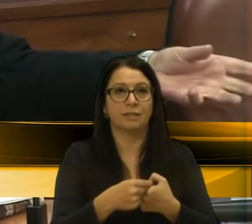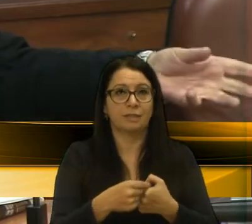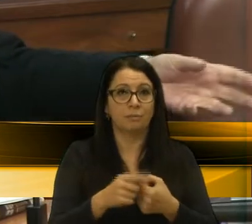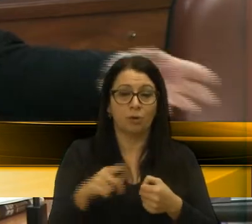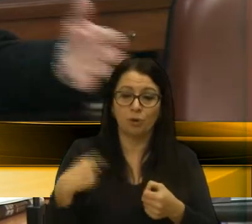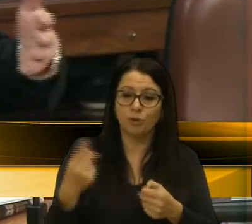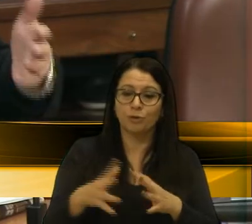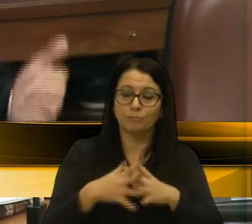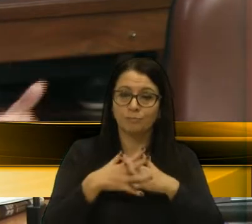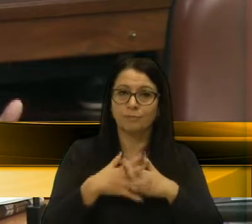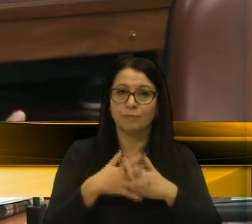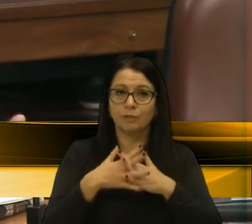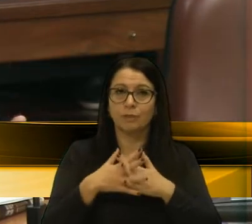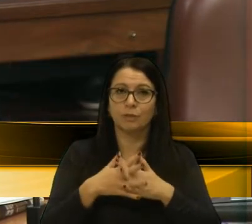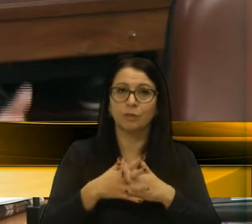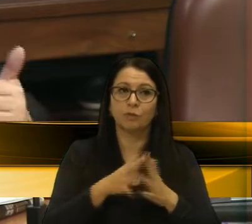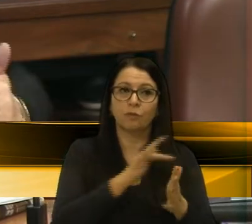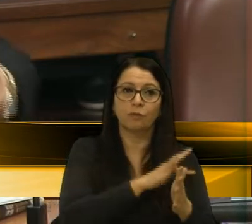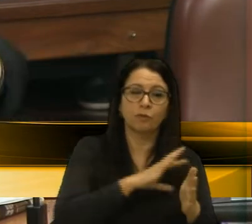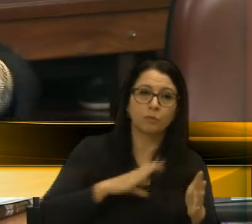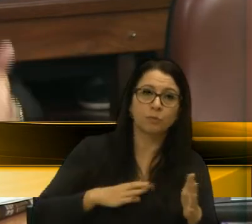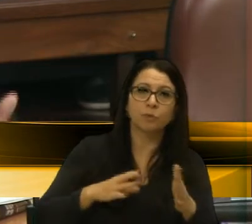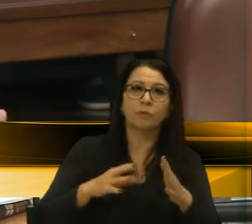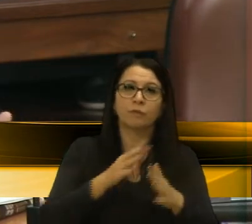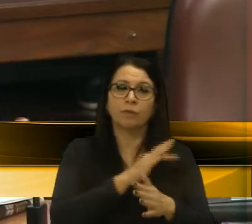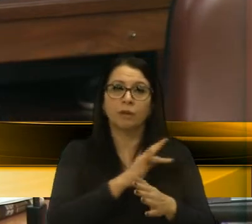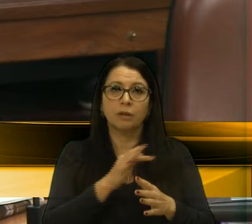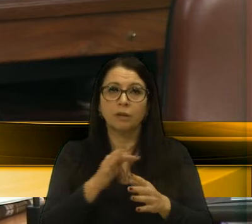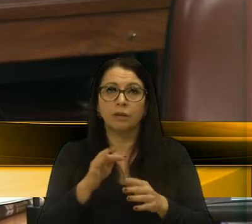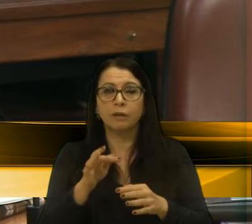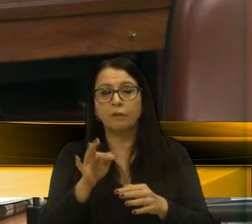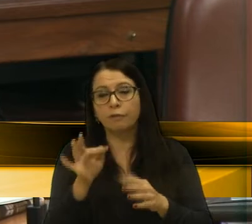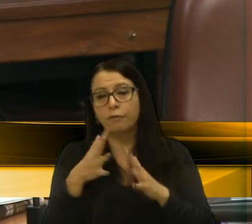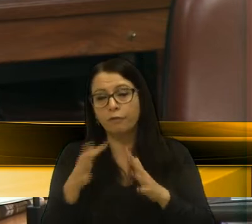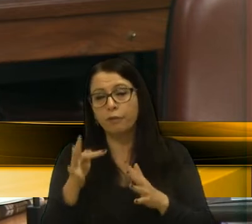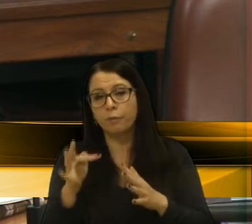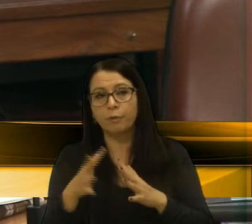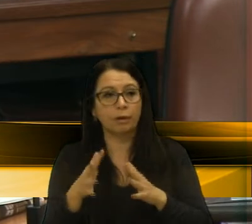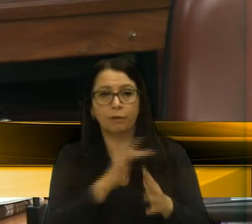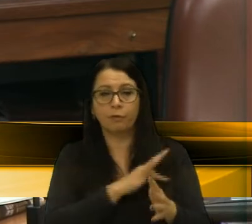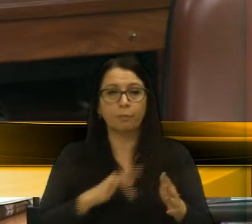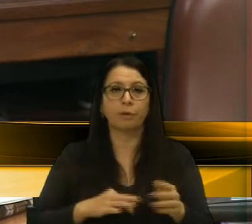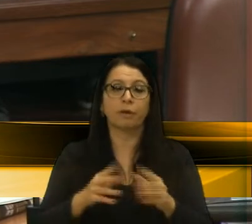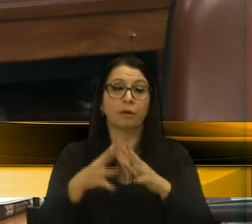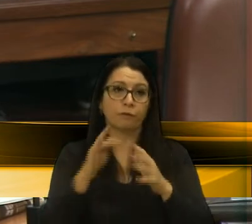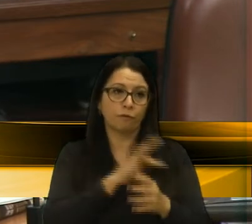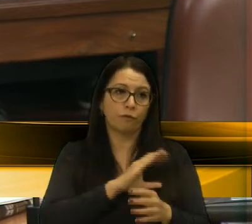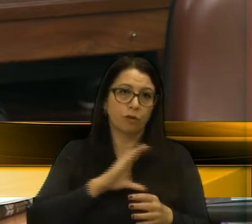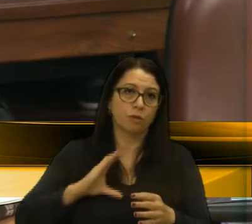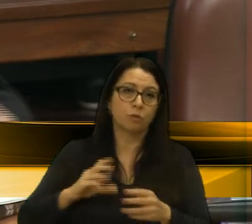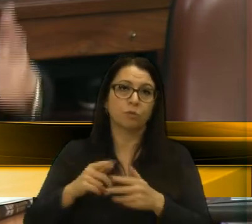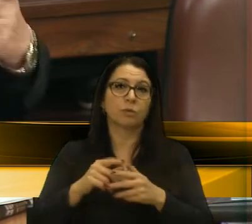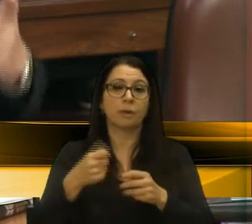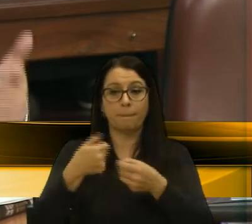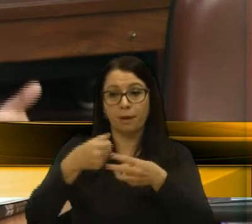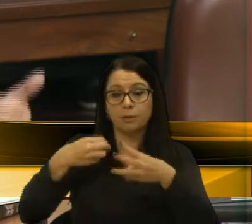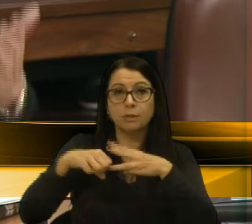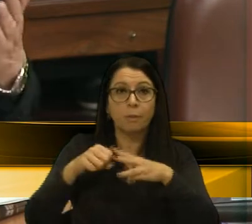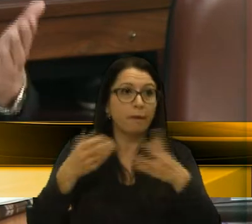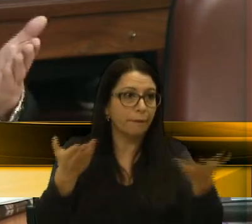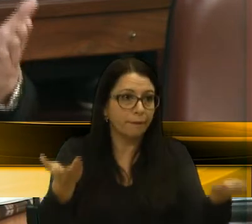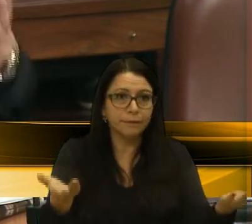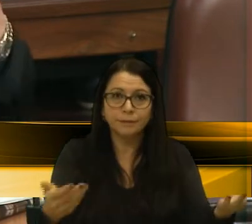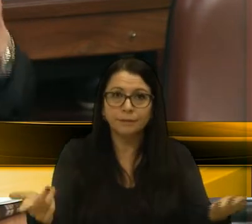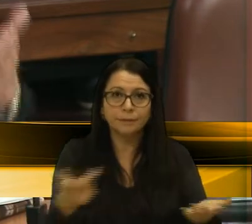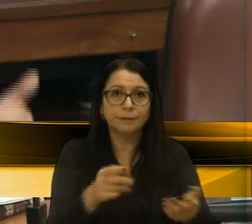com Farroupilha, com Flores da Cunha, logo vamos estar encostando em São Marcos, né? E aí que